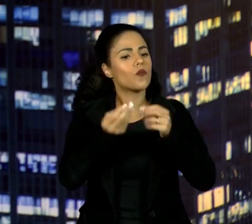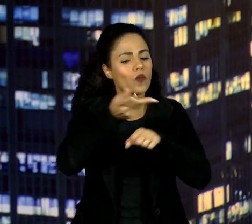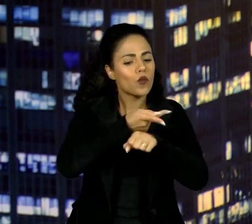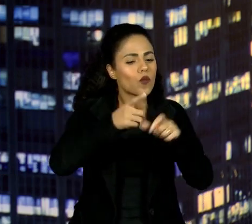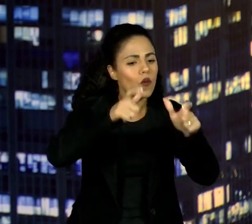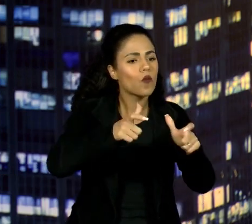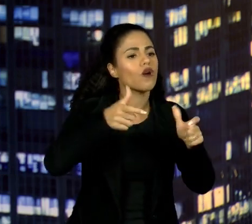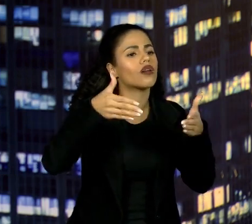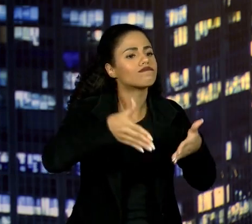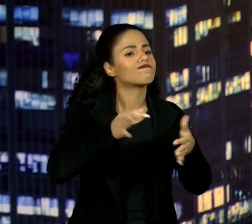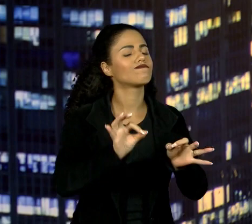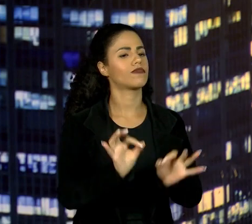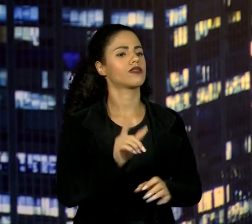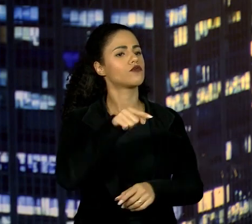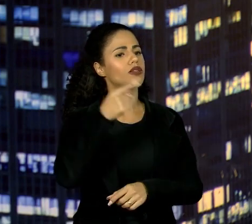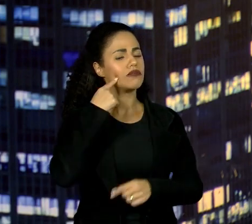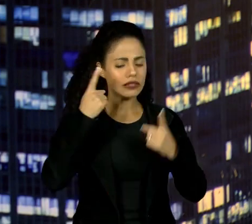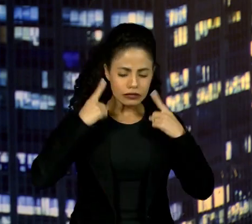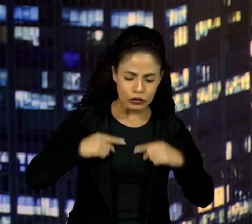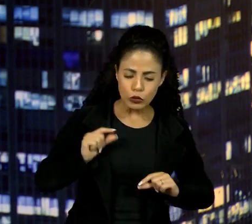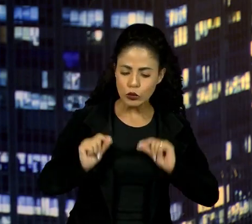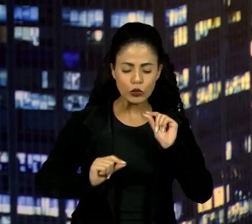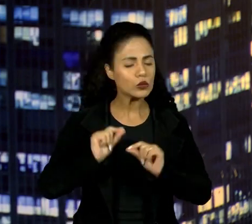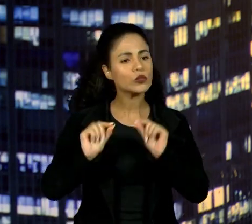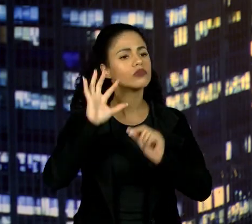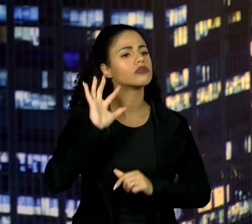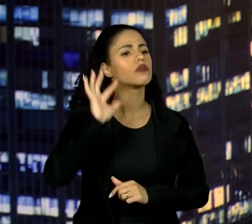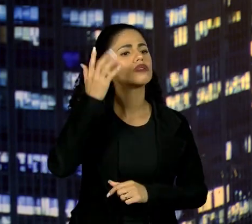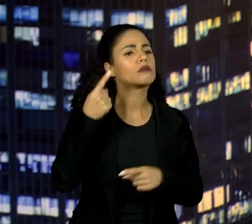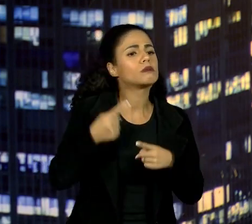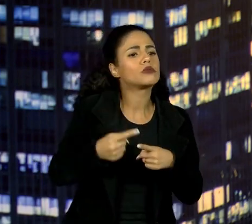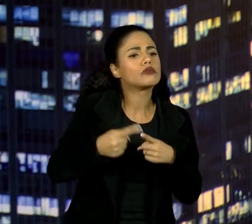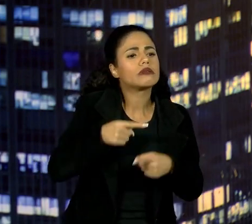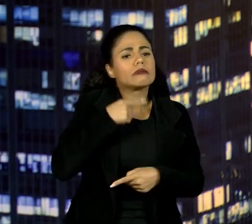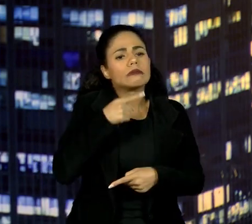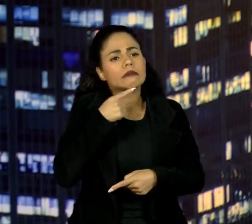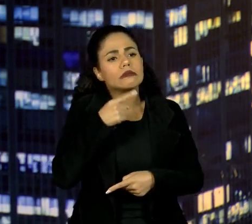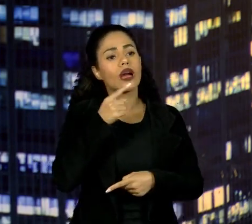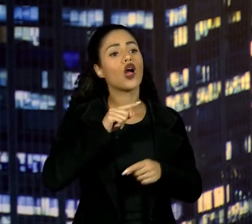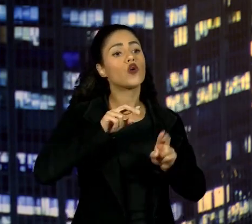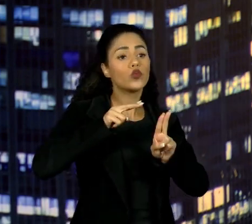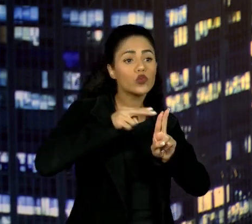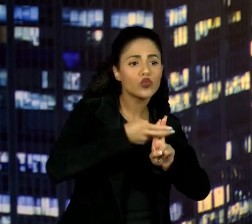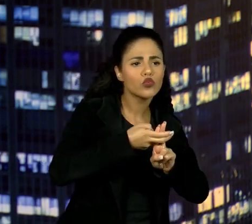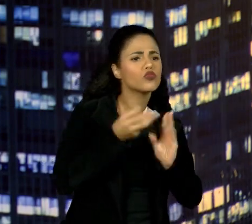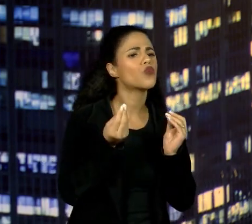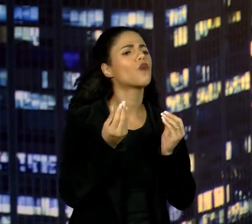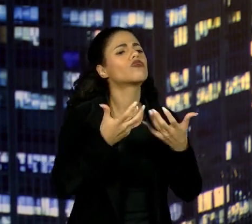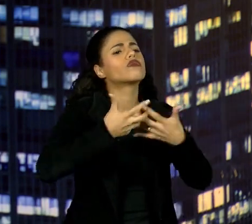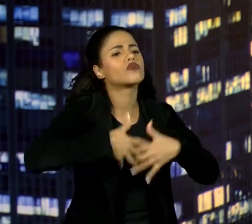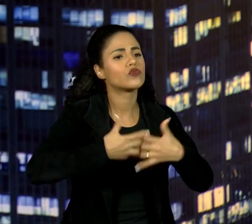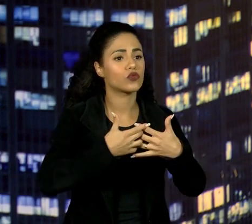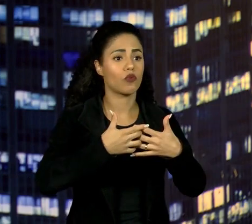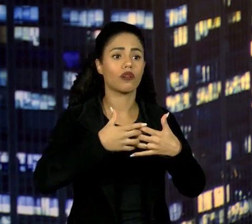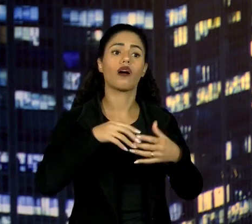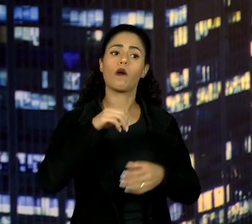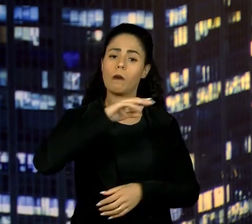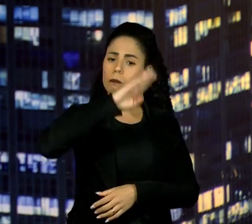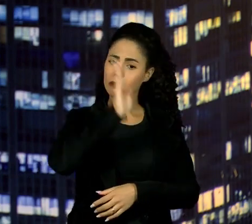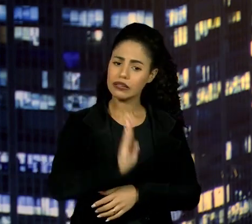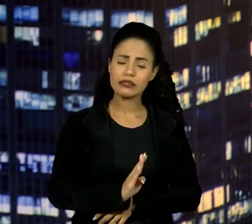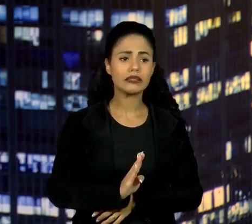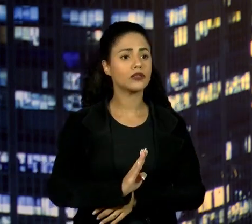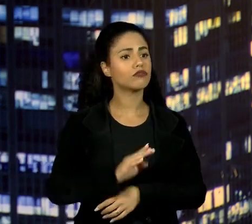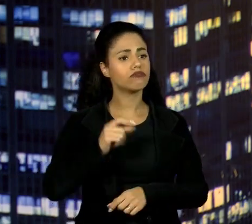uma opção para saber o que está acontecendo com aquele casal que não consegue engravidar no sistema público, né? O Brasil é gigante. Existem